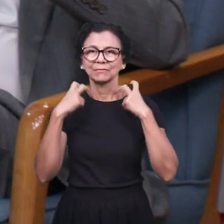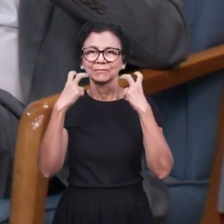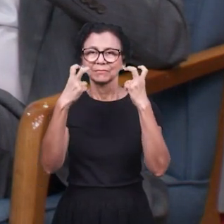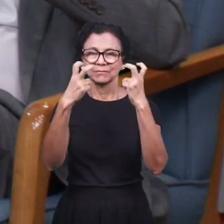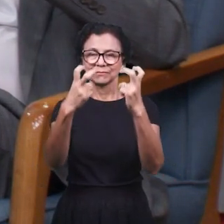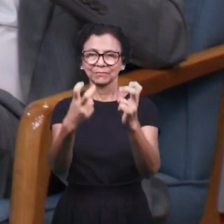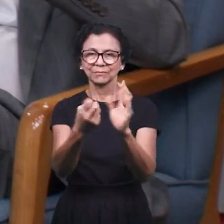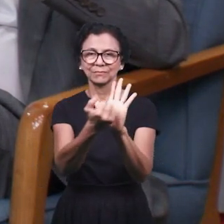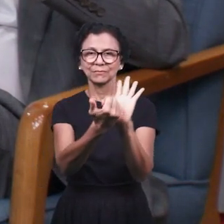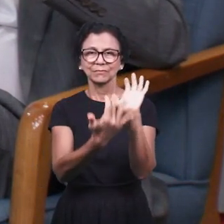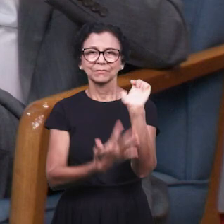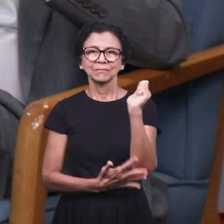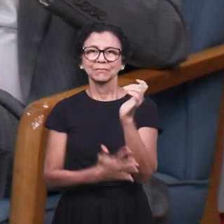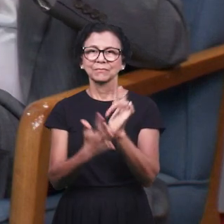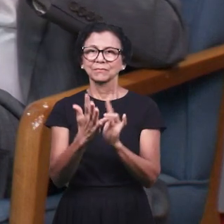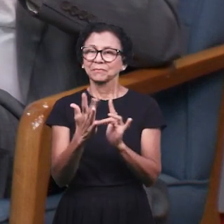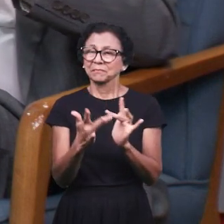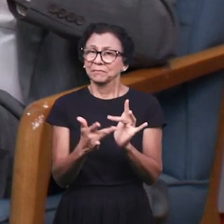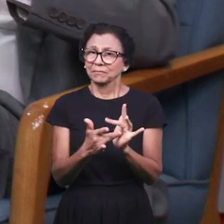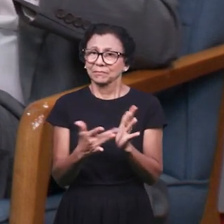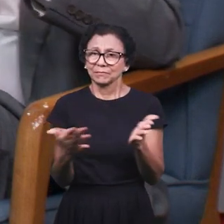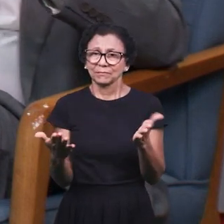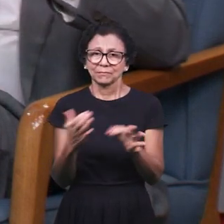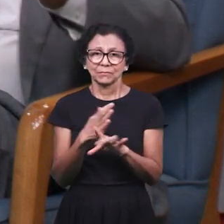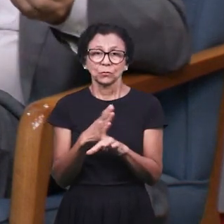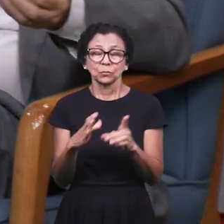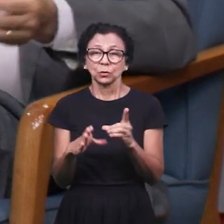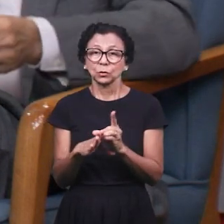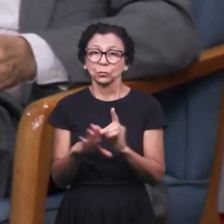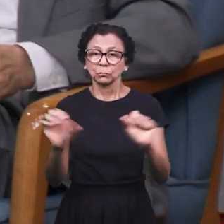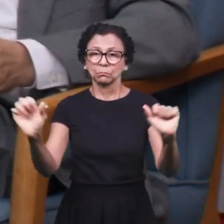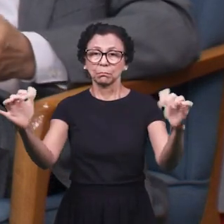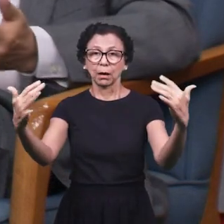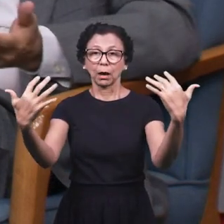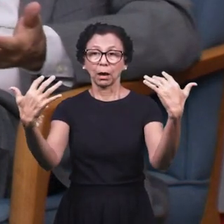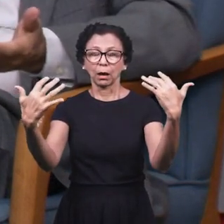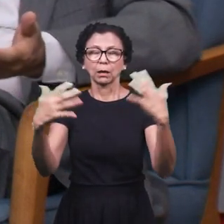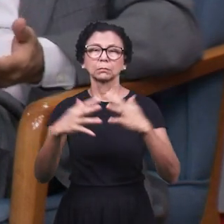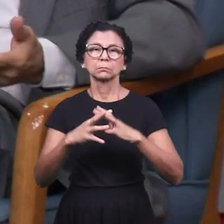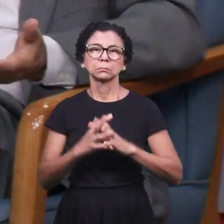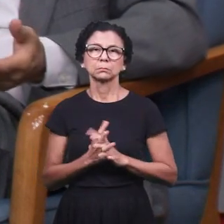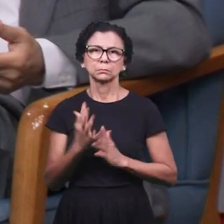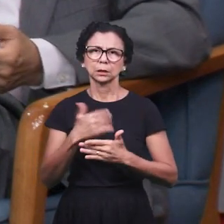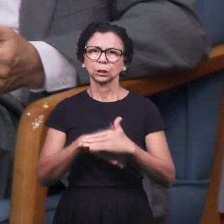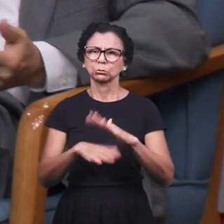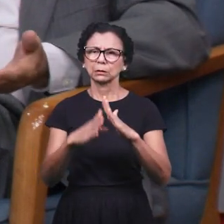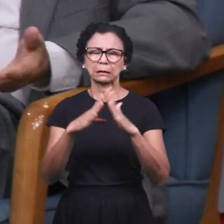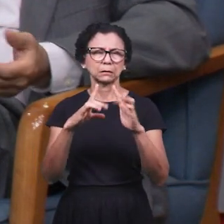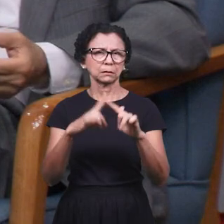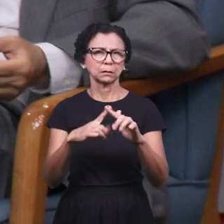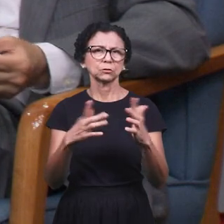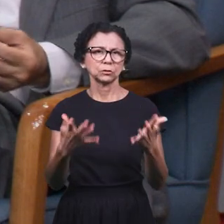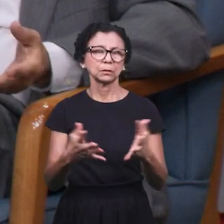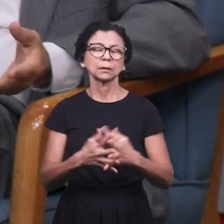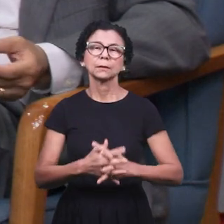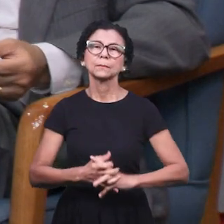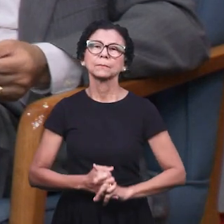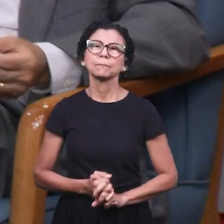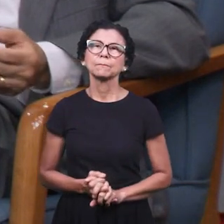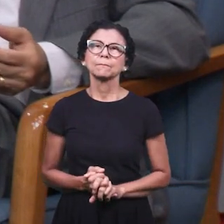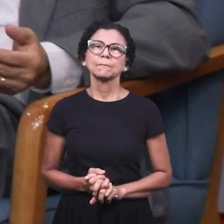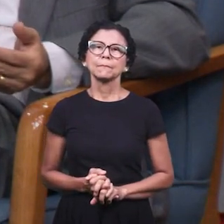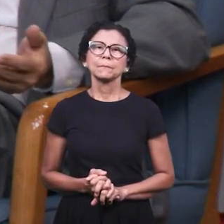uso, na interpretação, num culto público, geralmente no templo, seja em qualquer lugar,